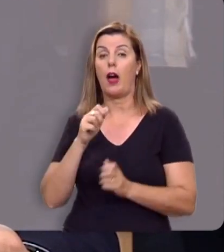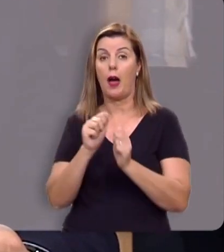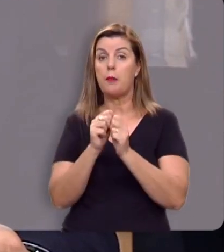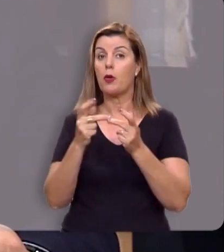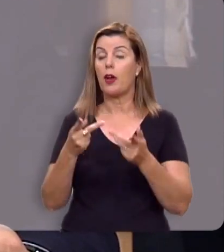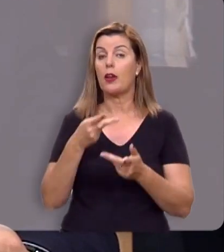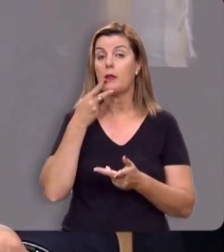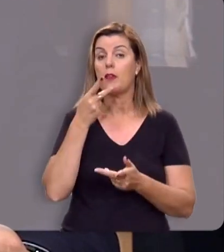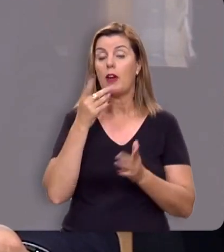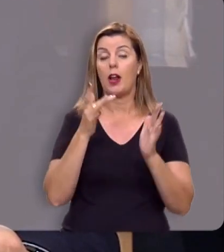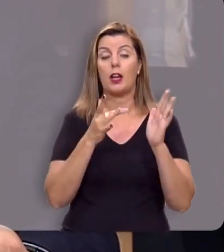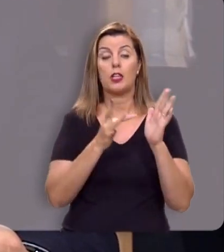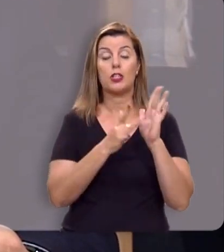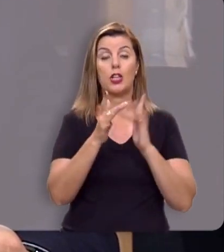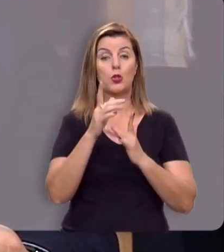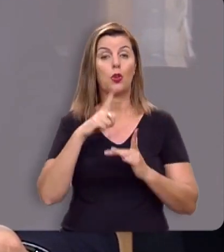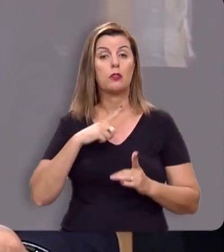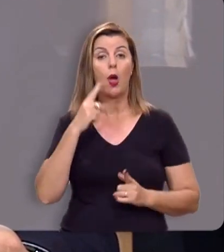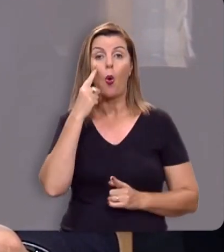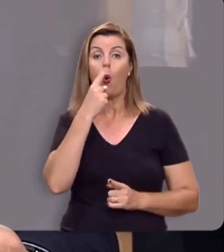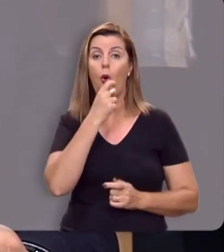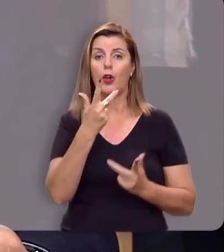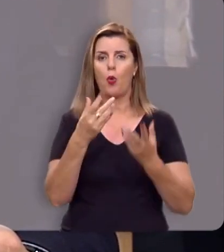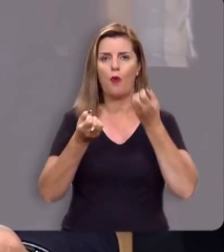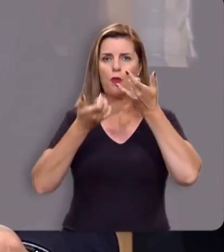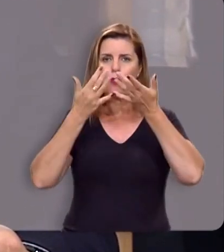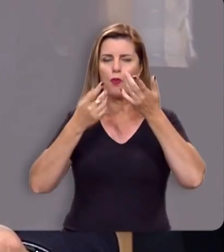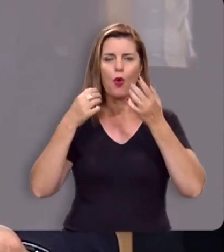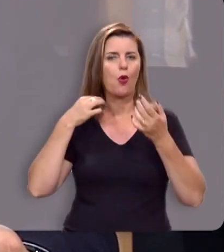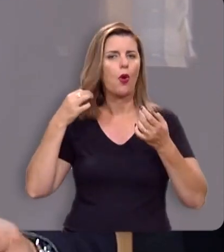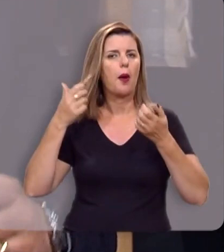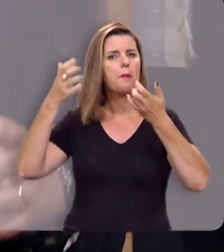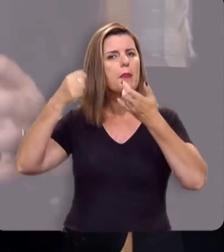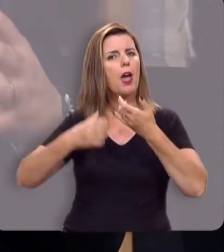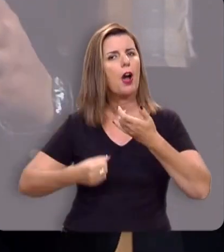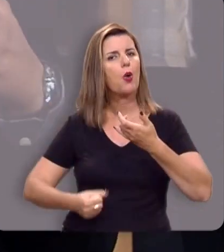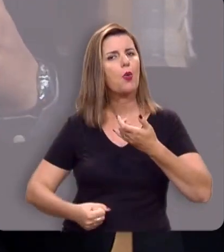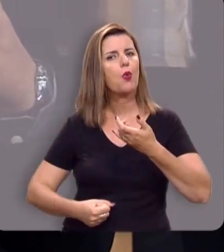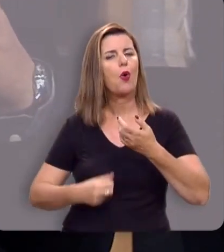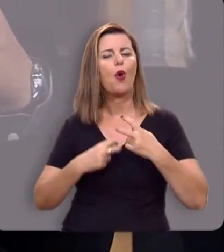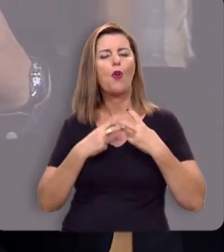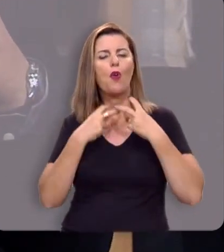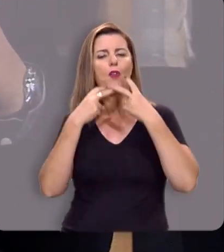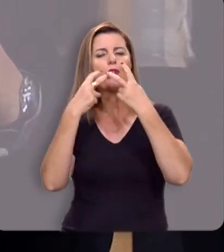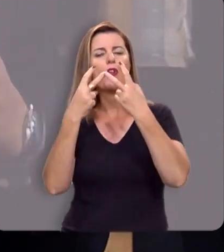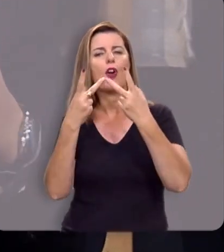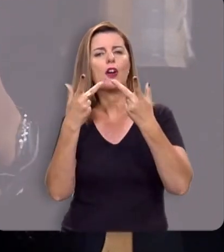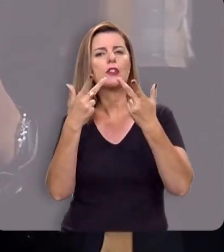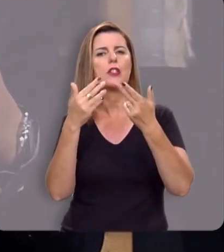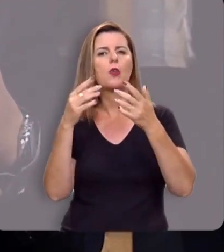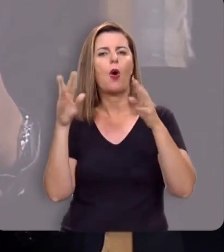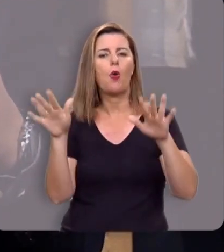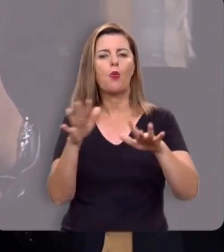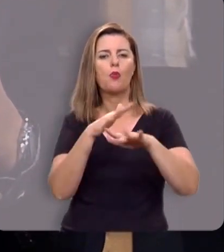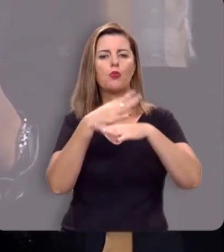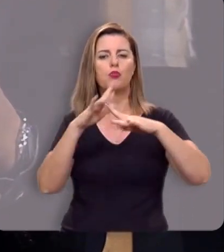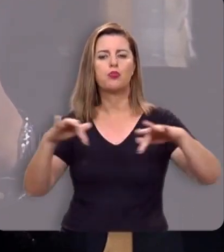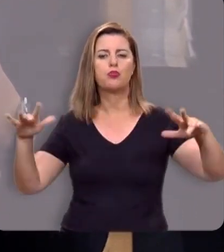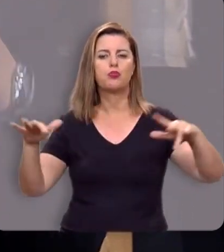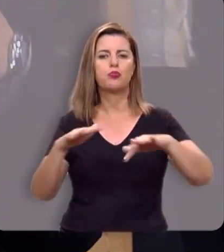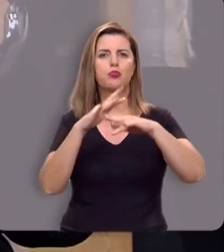como chamas de fogo, seus cabelos são brancos como alva lã, a sua voz como voz de muitas